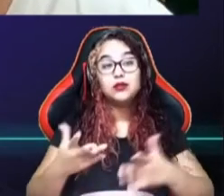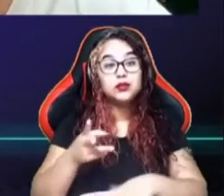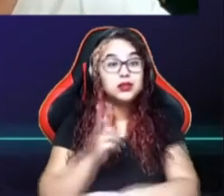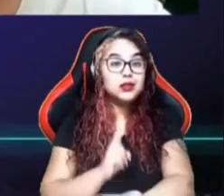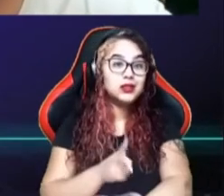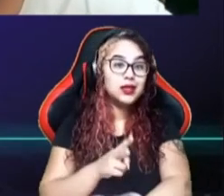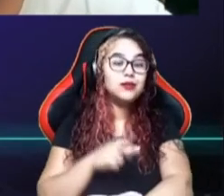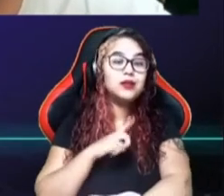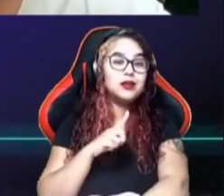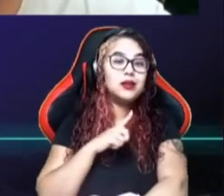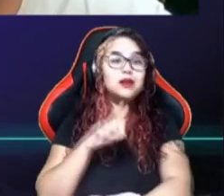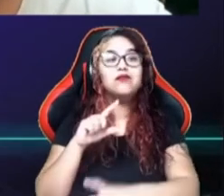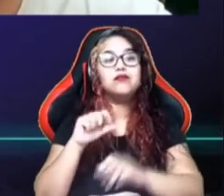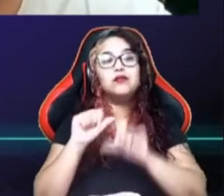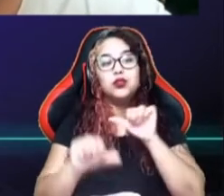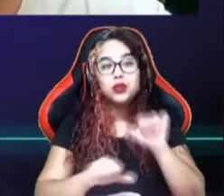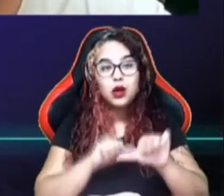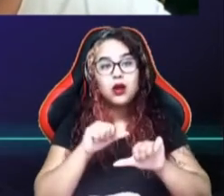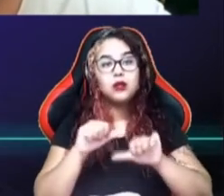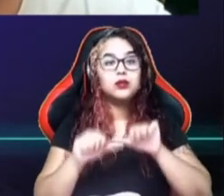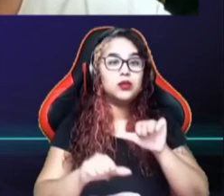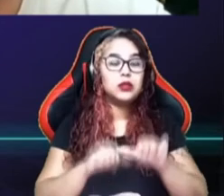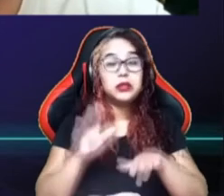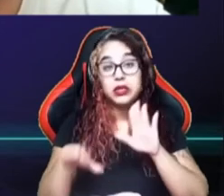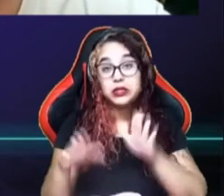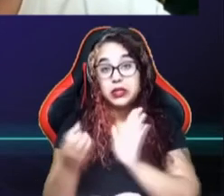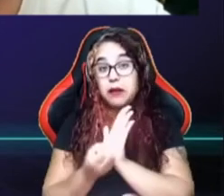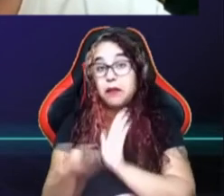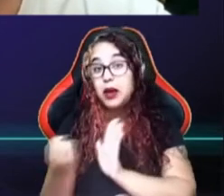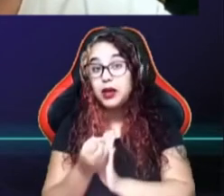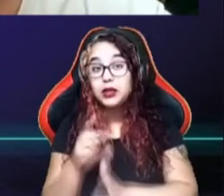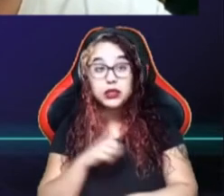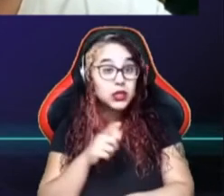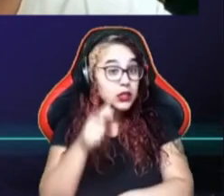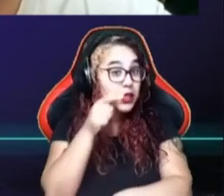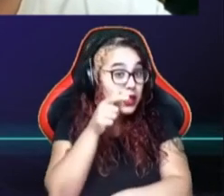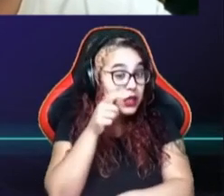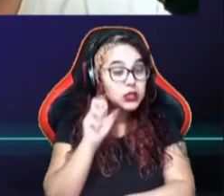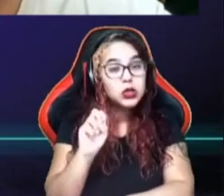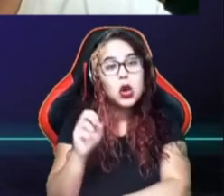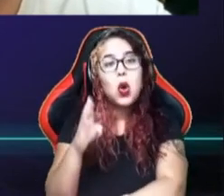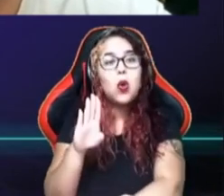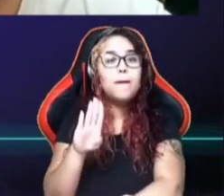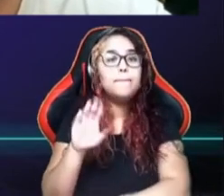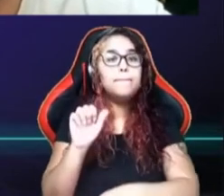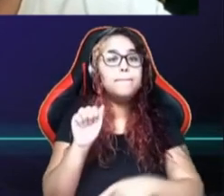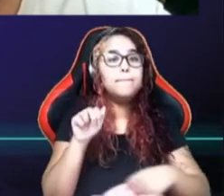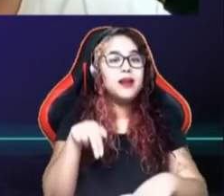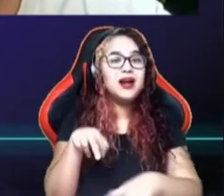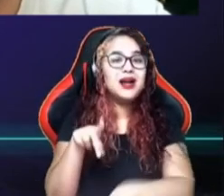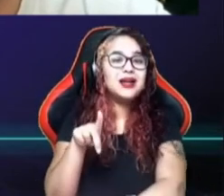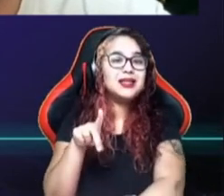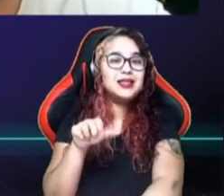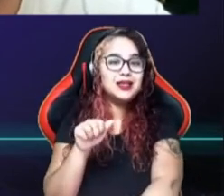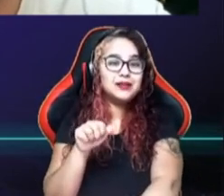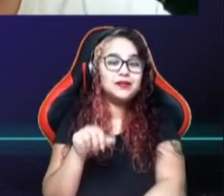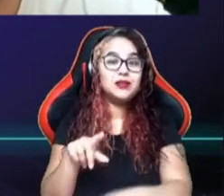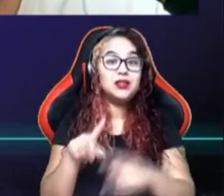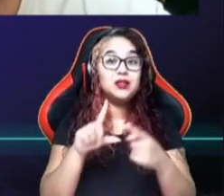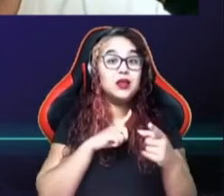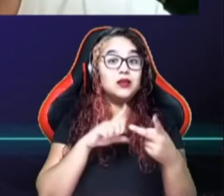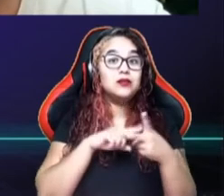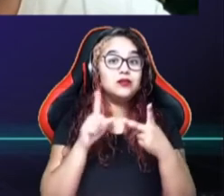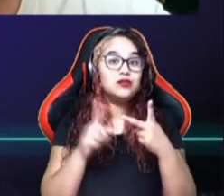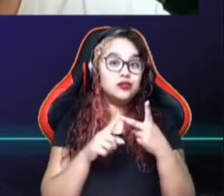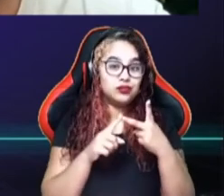que, né, que as marcas podem ter interesse ou que as bandas podem ter interesse. A gente tem um segundo nível, porque é do